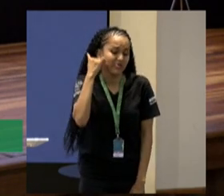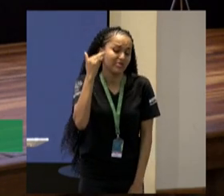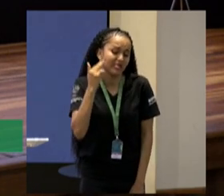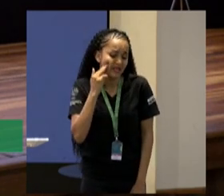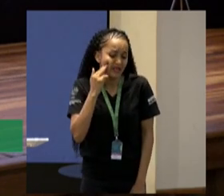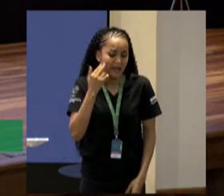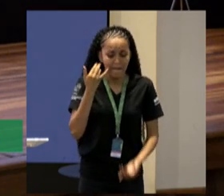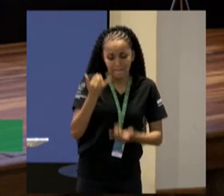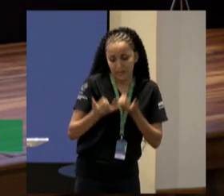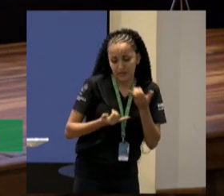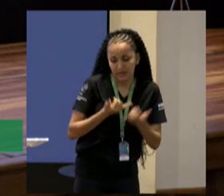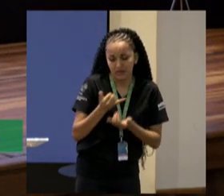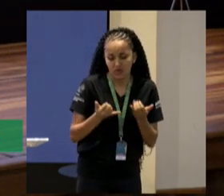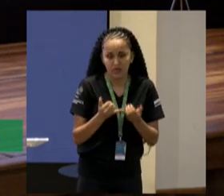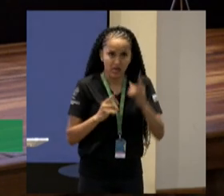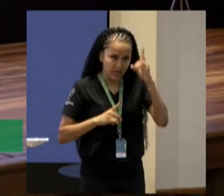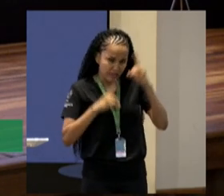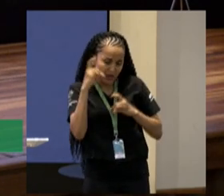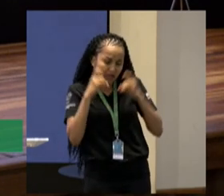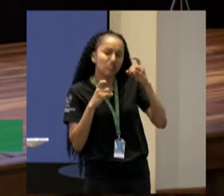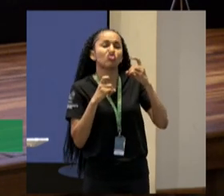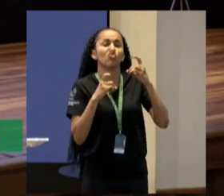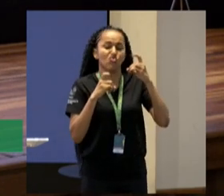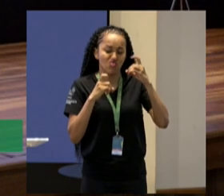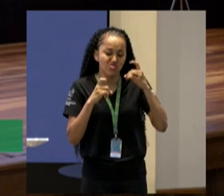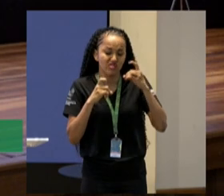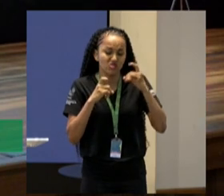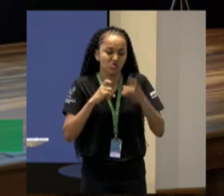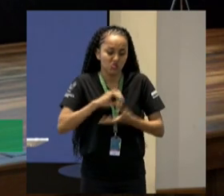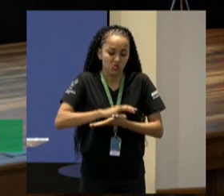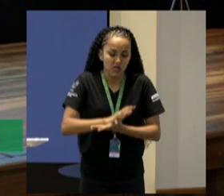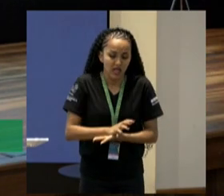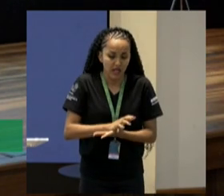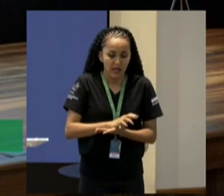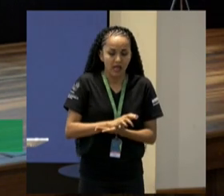sobre expressões racistas, tire do seu vocabulário.